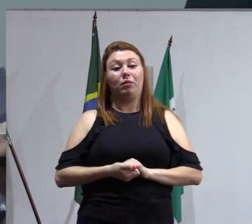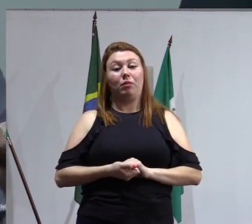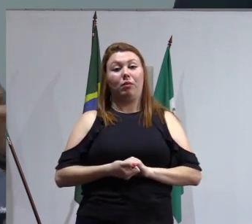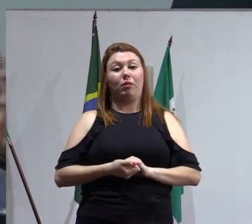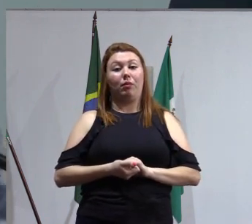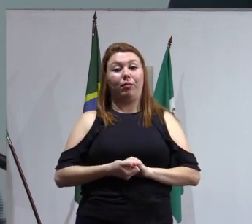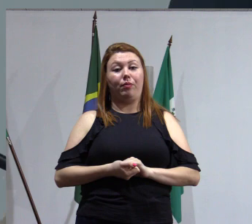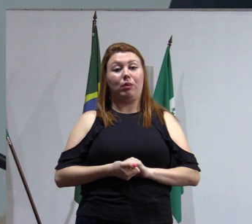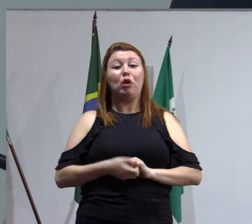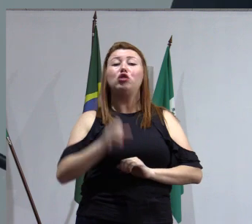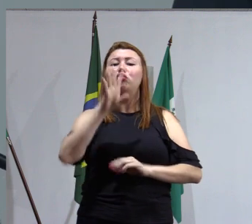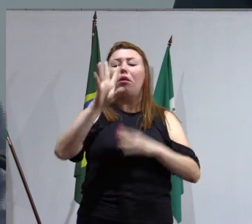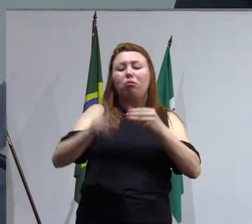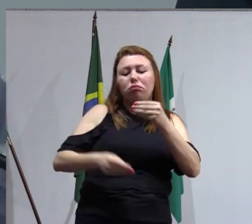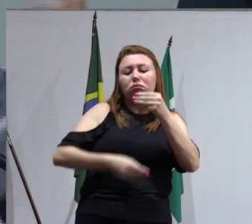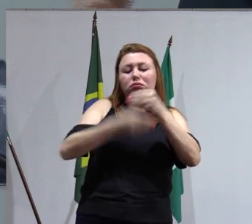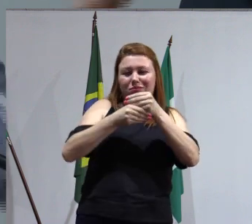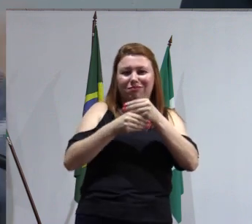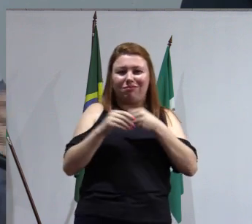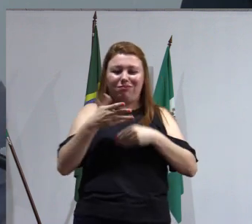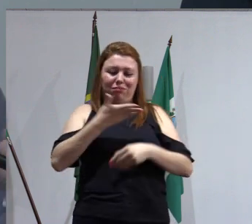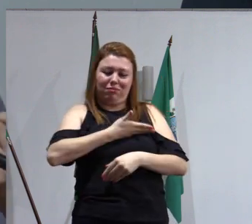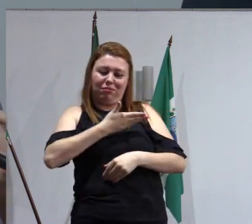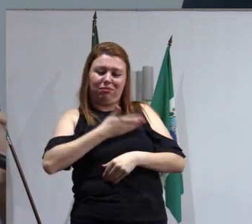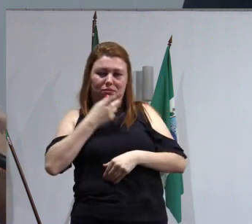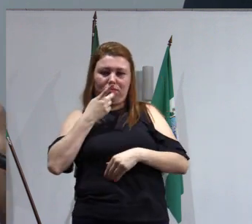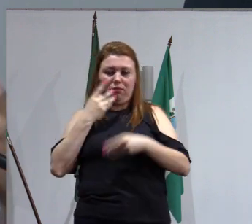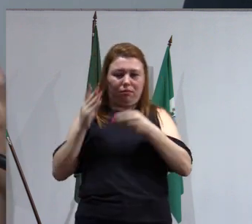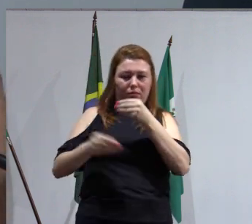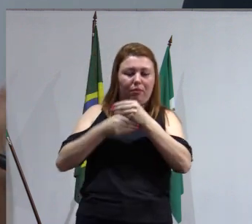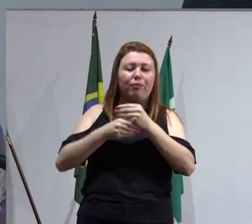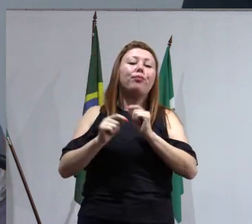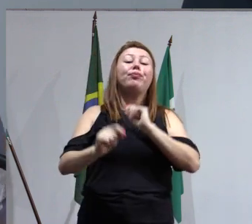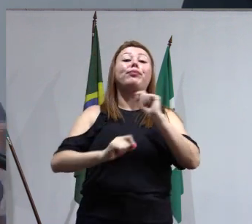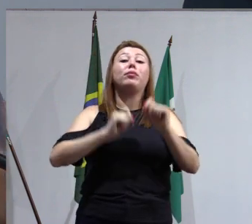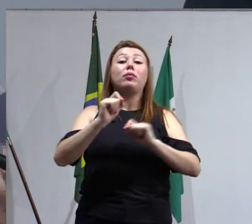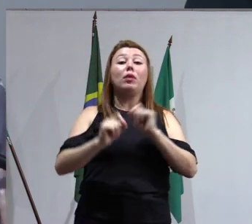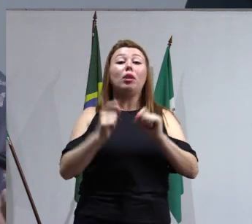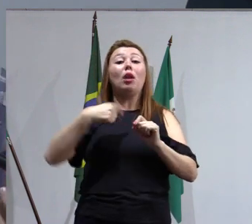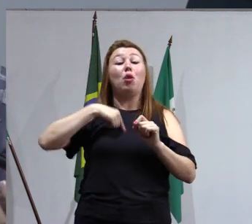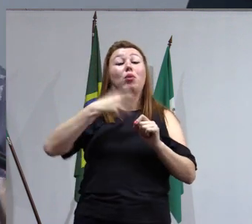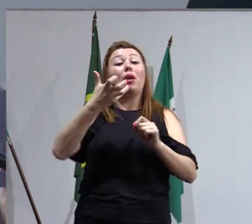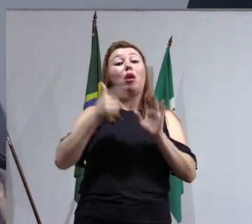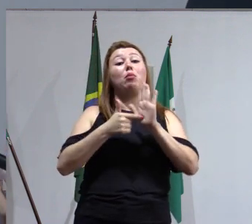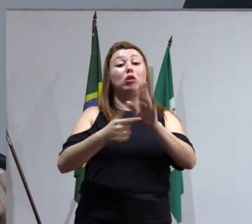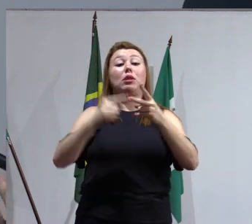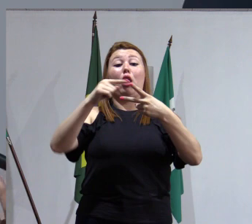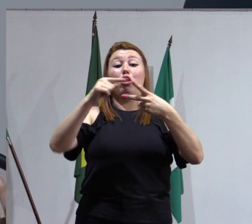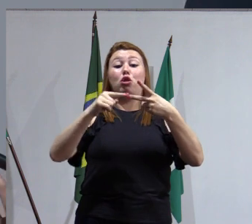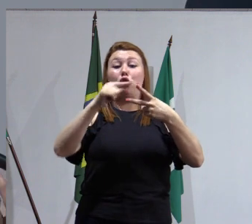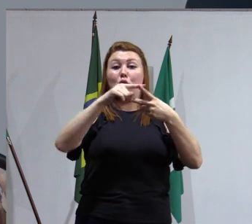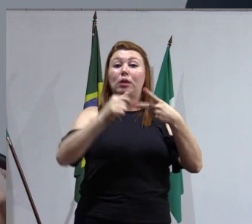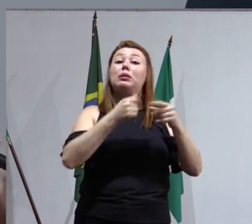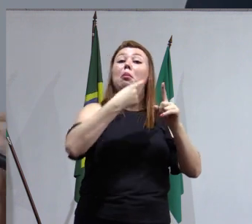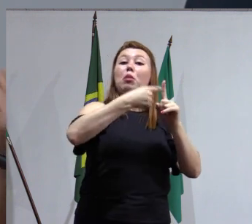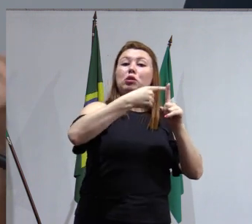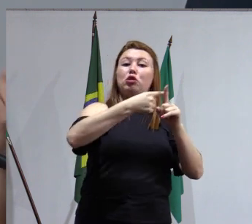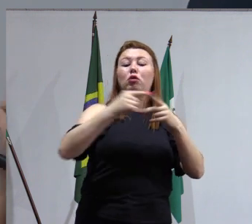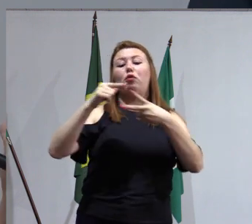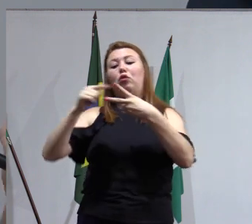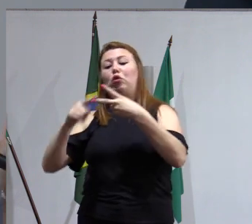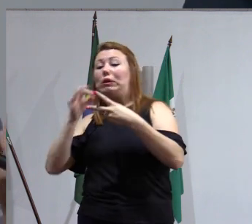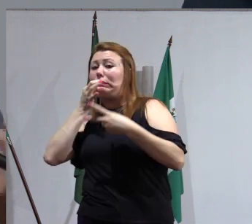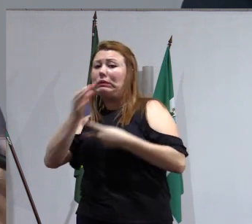Só complementando um pouco a fala do Lelis, porque nós viemos trazer, basicamente, 2 pontos de apoio e 2 críticas ao projeto, né?